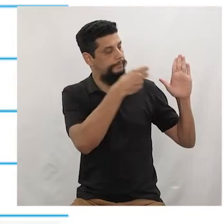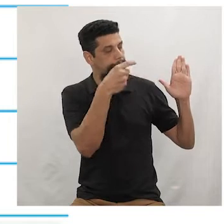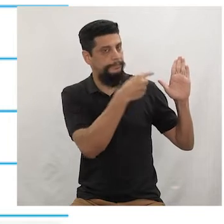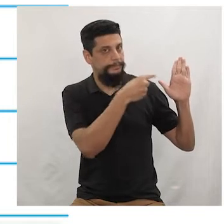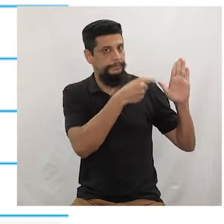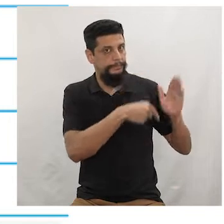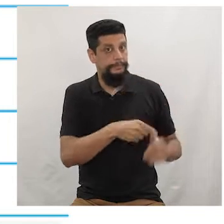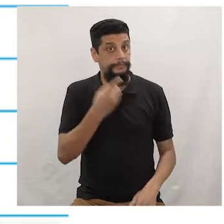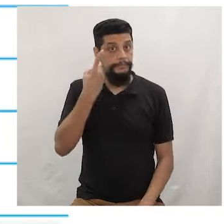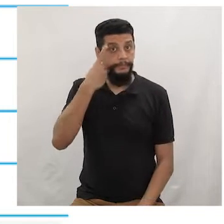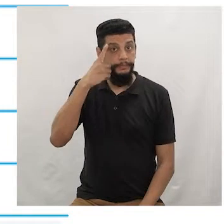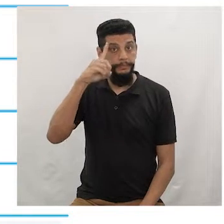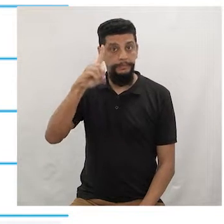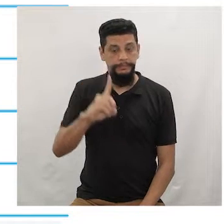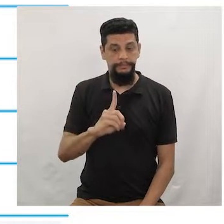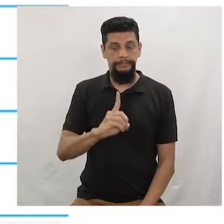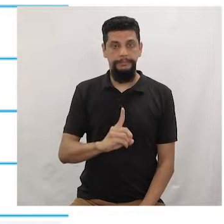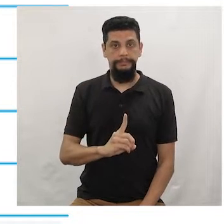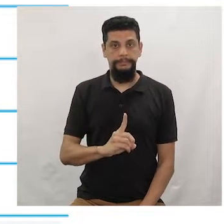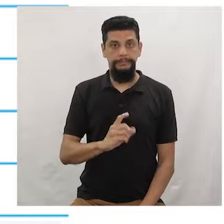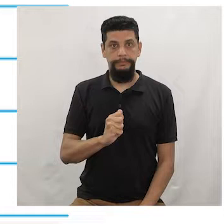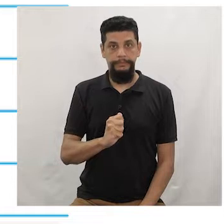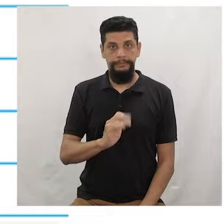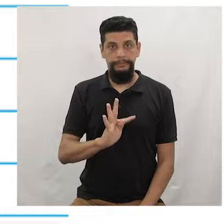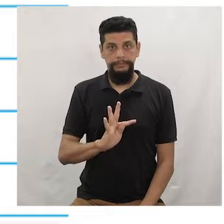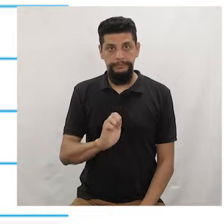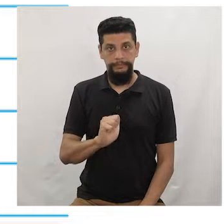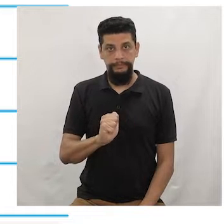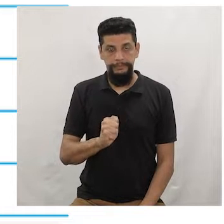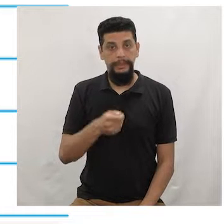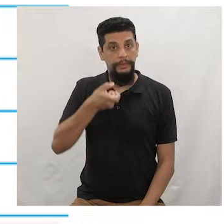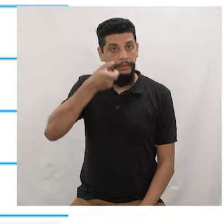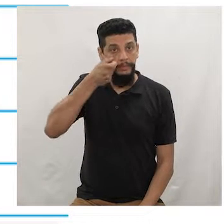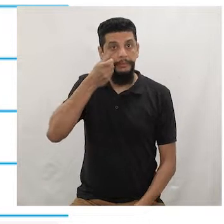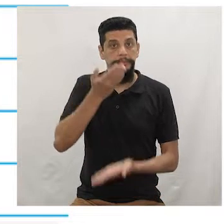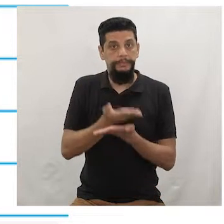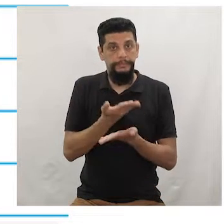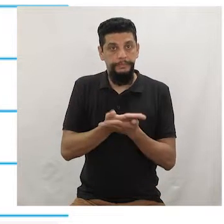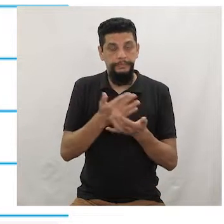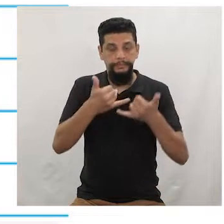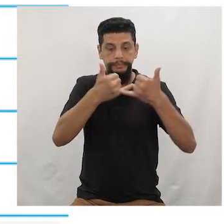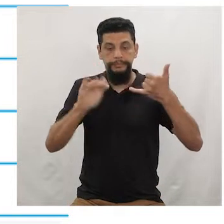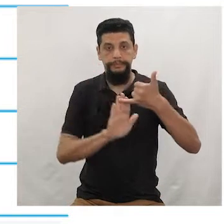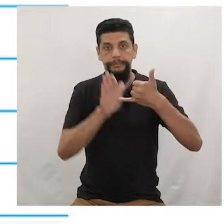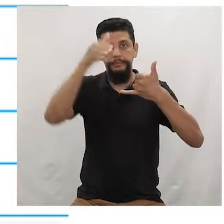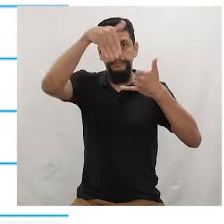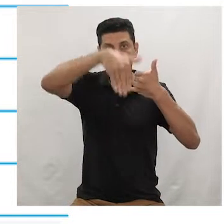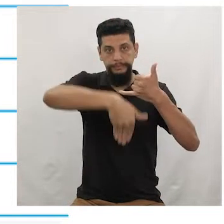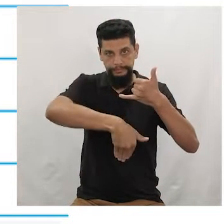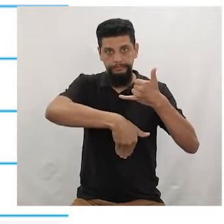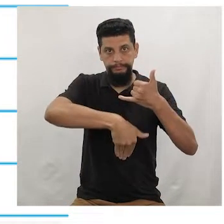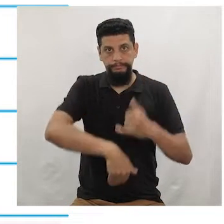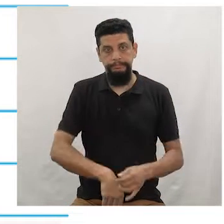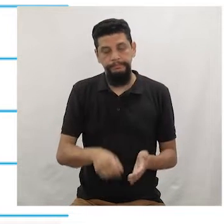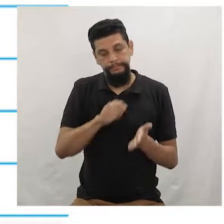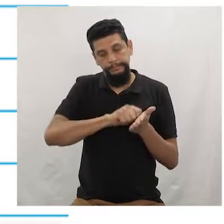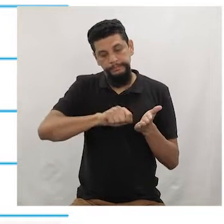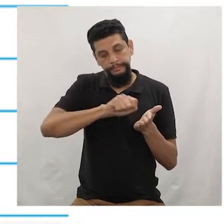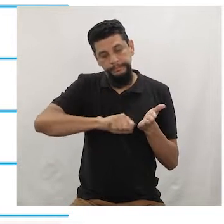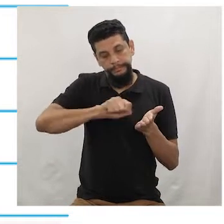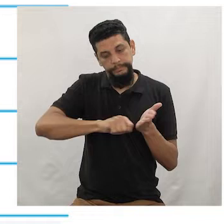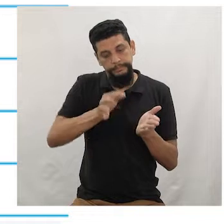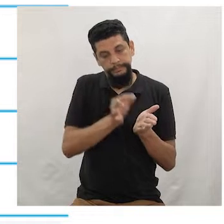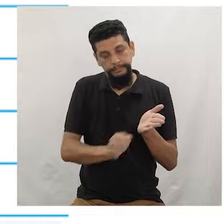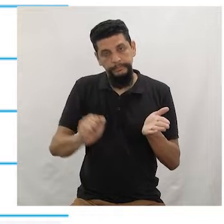tela, a data que vocês estão assistindo esta aula. Vão pular uma linha